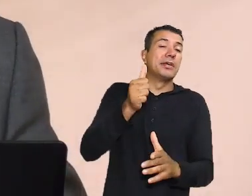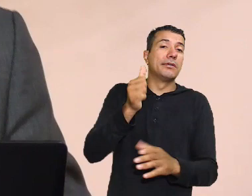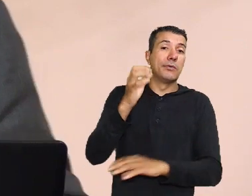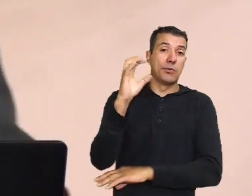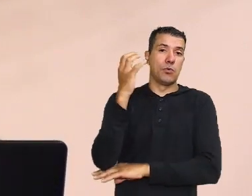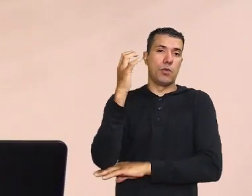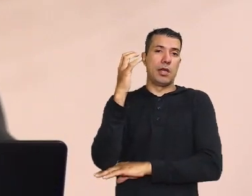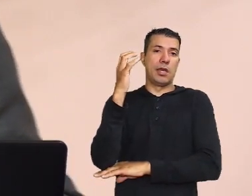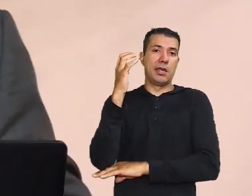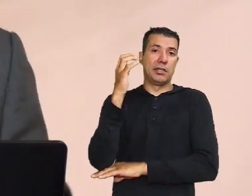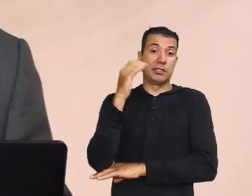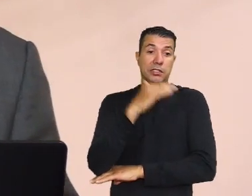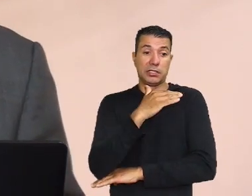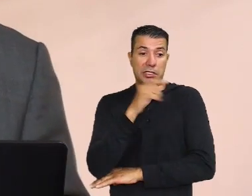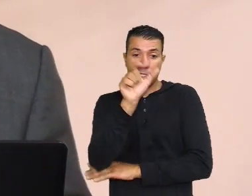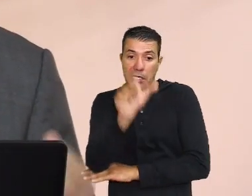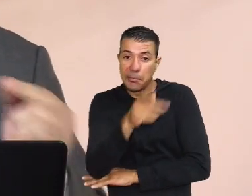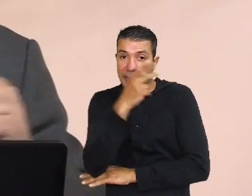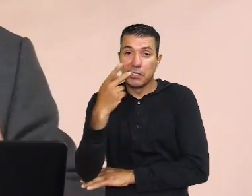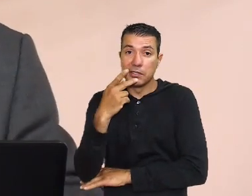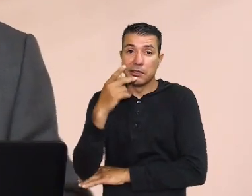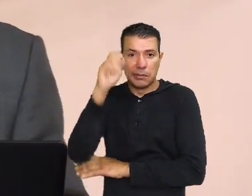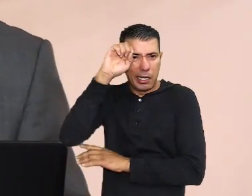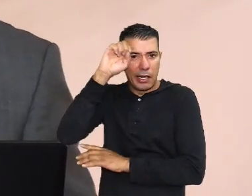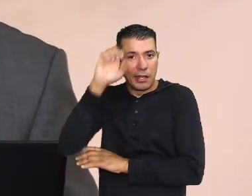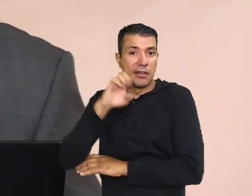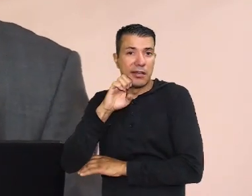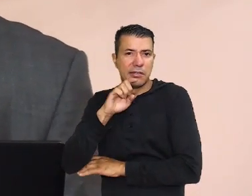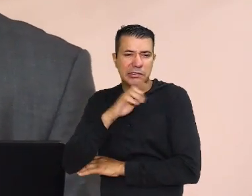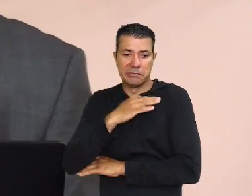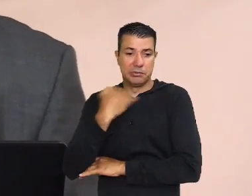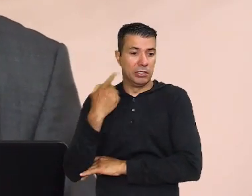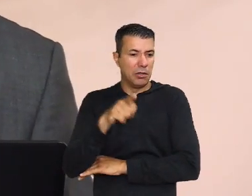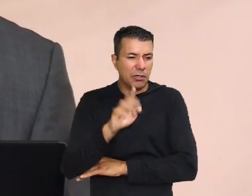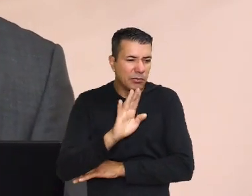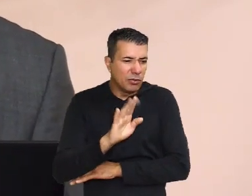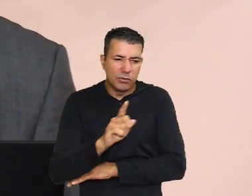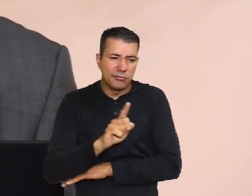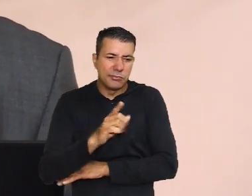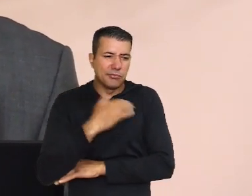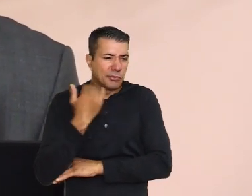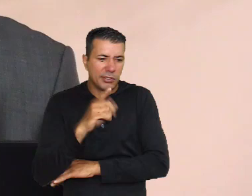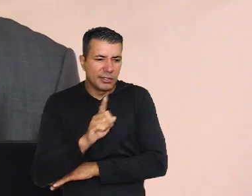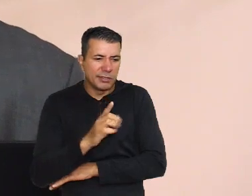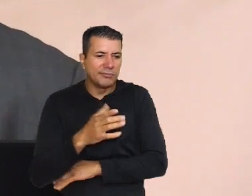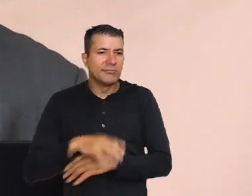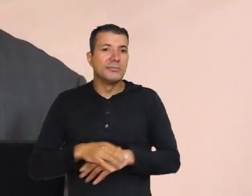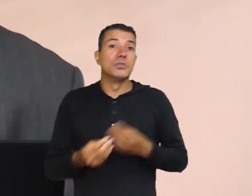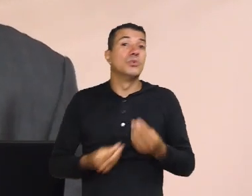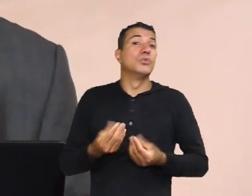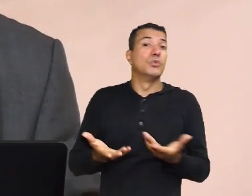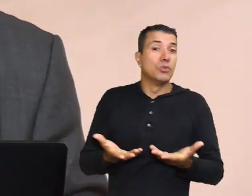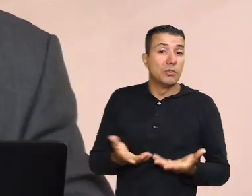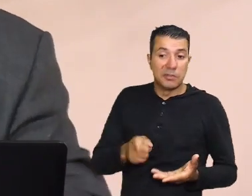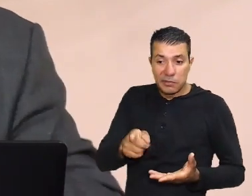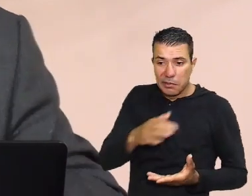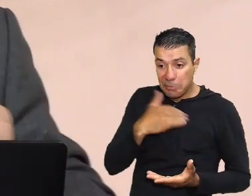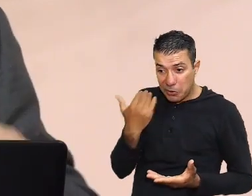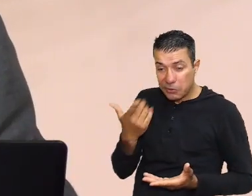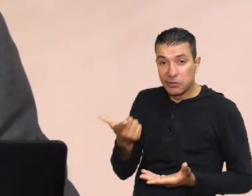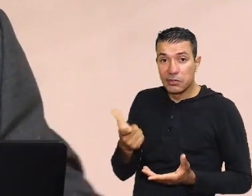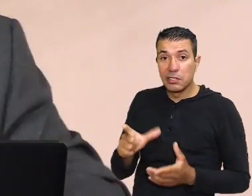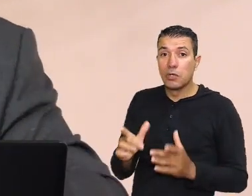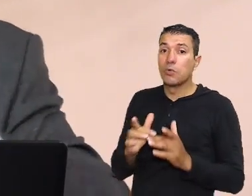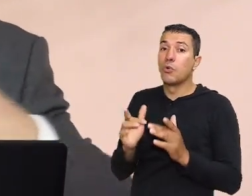quê? Que não morreria. Hoje ele diz que não morreria, mas além... ou se está morto, ele está